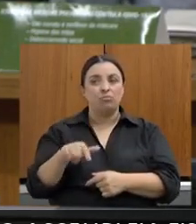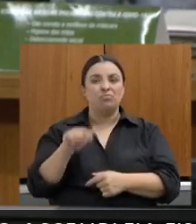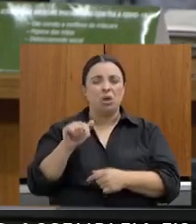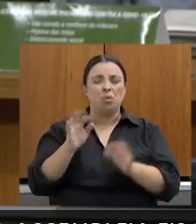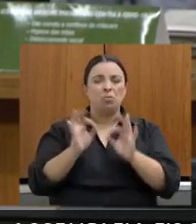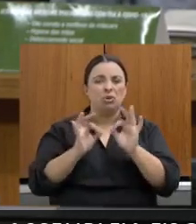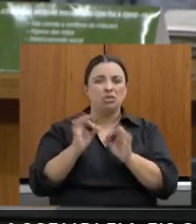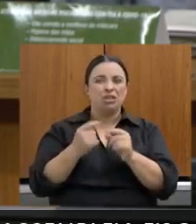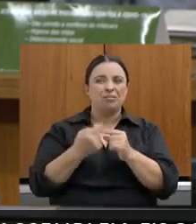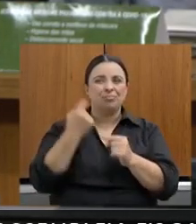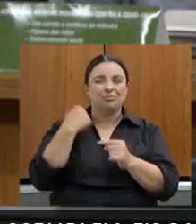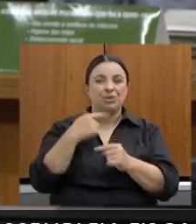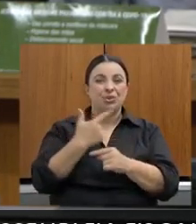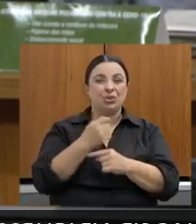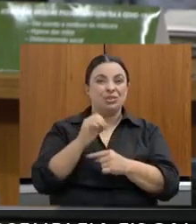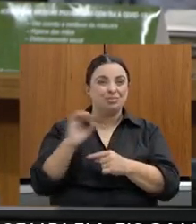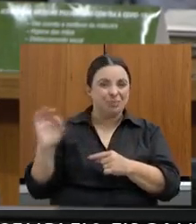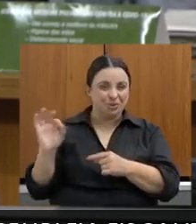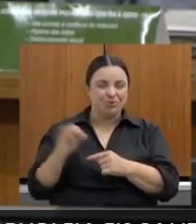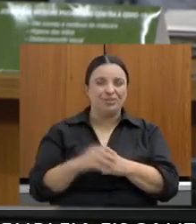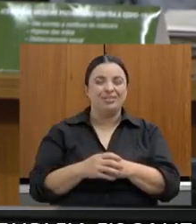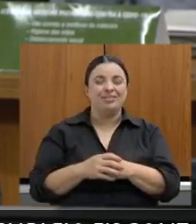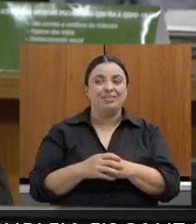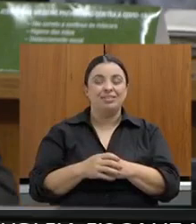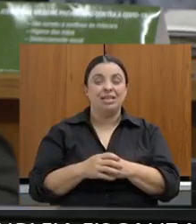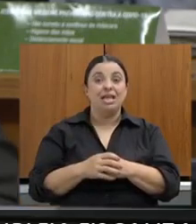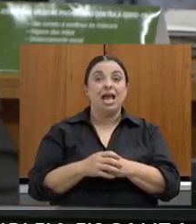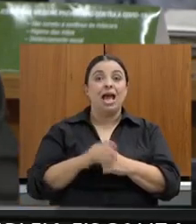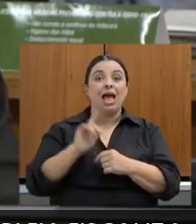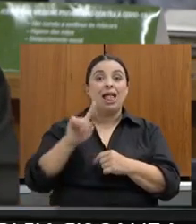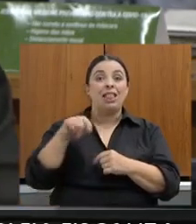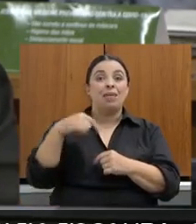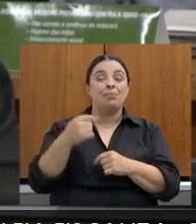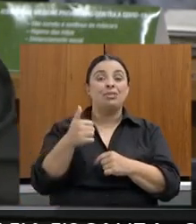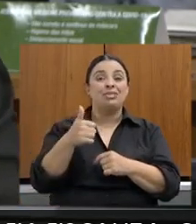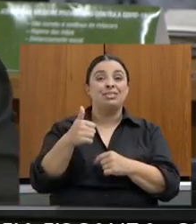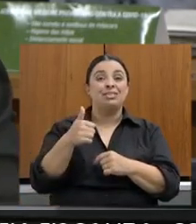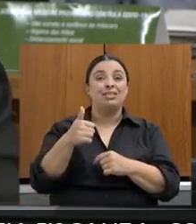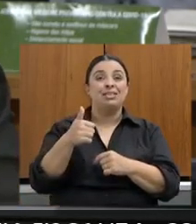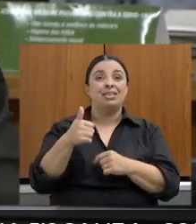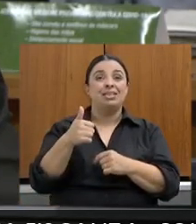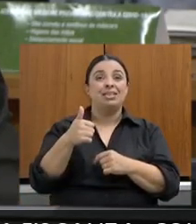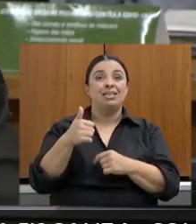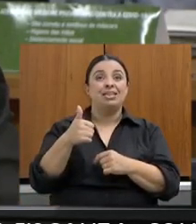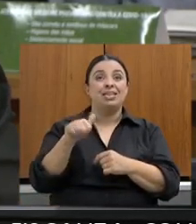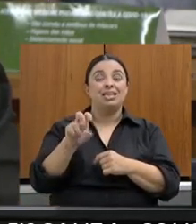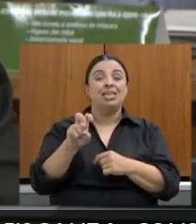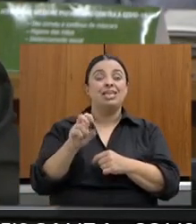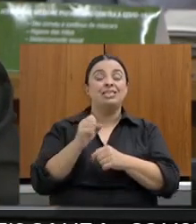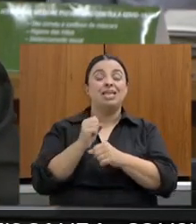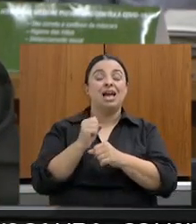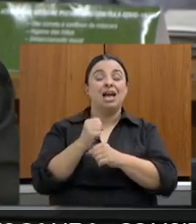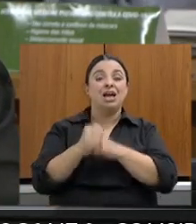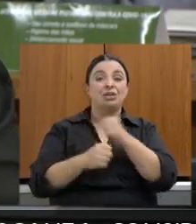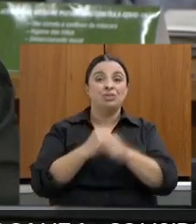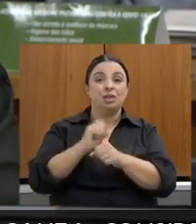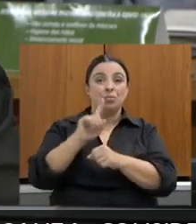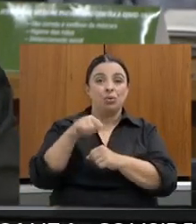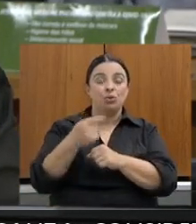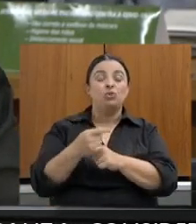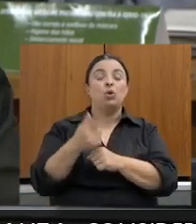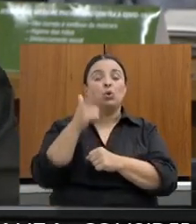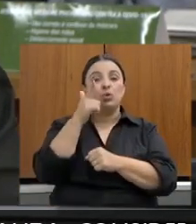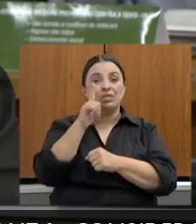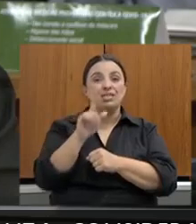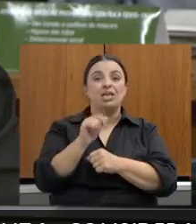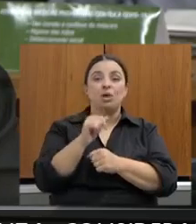nós conseguimos firmar um convênio com o Tribunal Superior Eleitoral se conveniente está em vigor nós fizemos